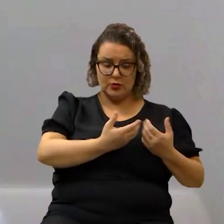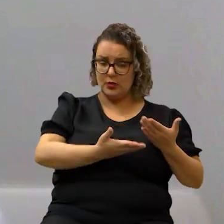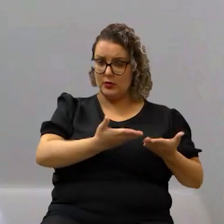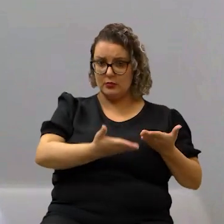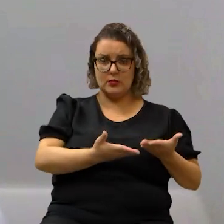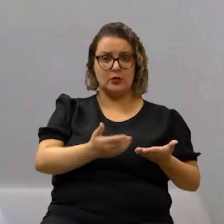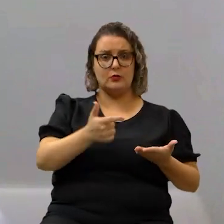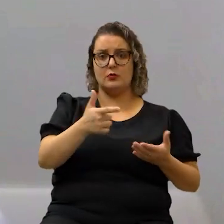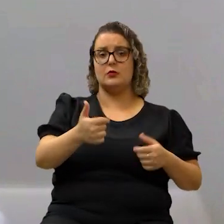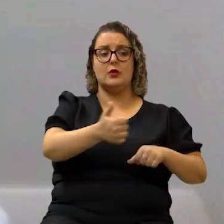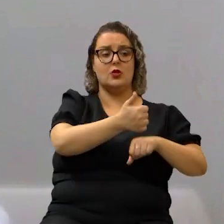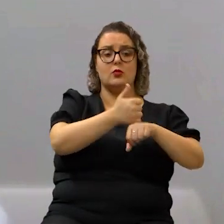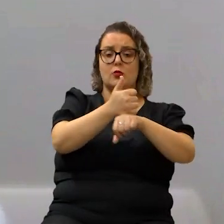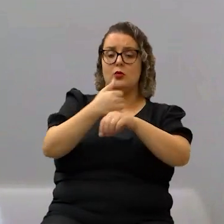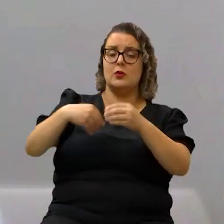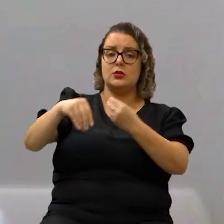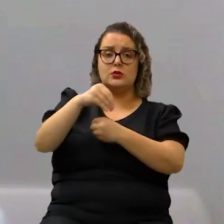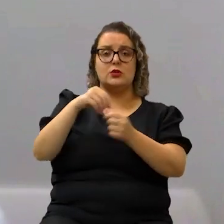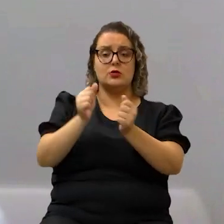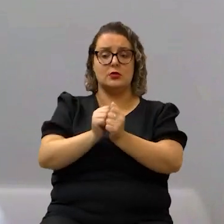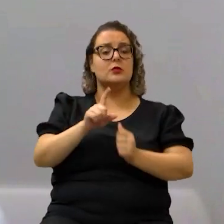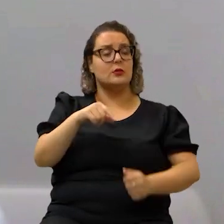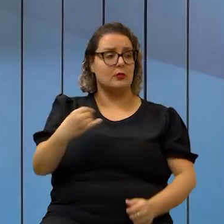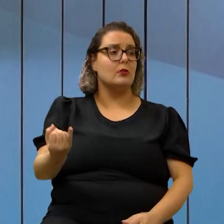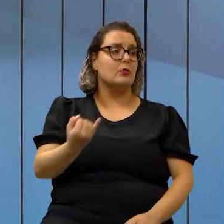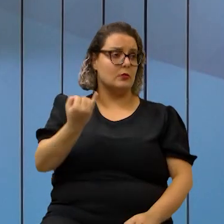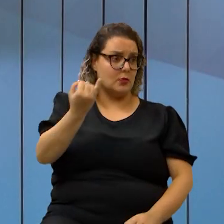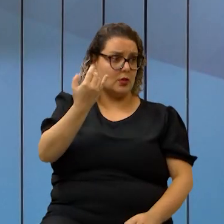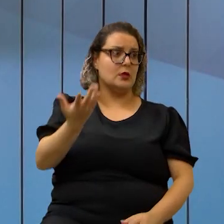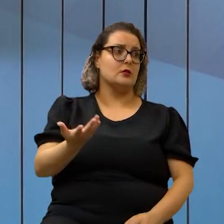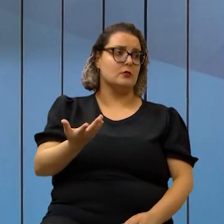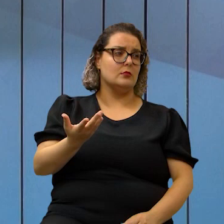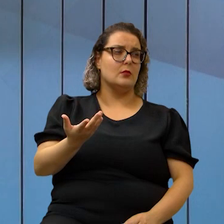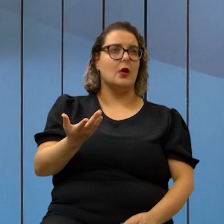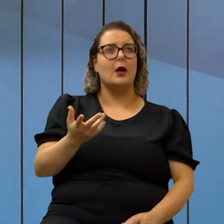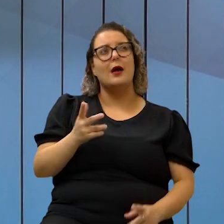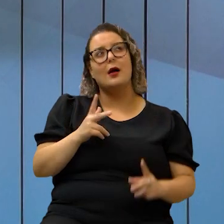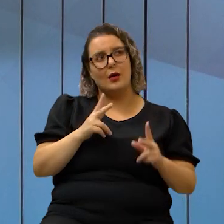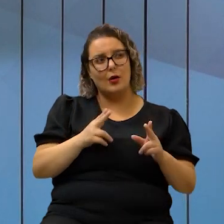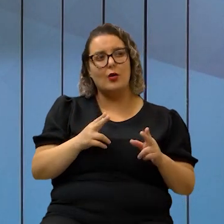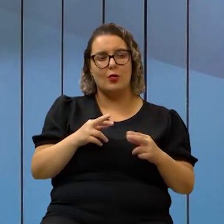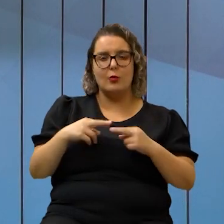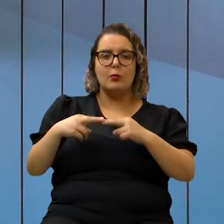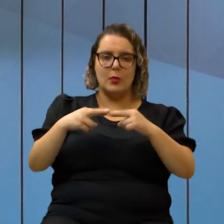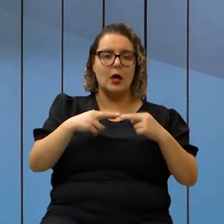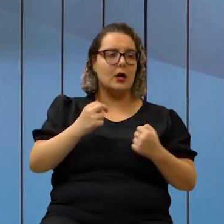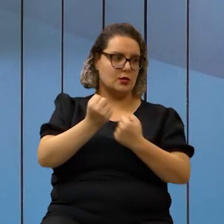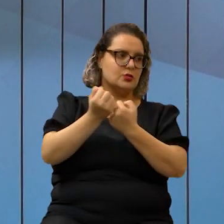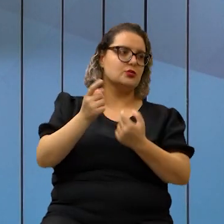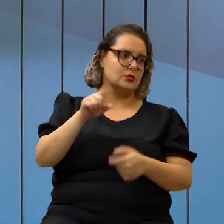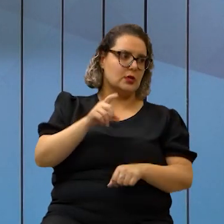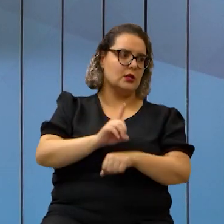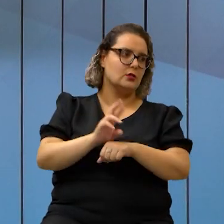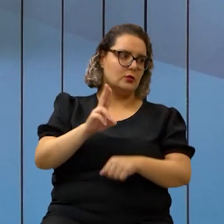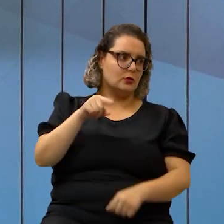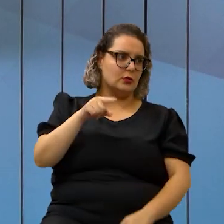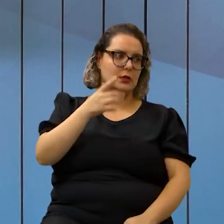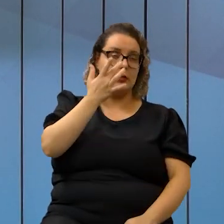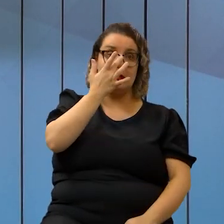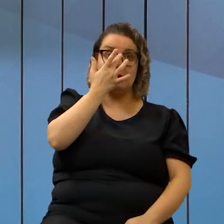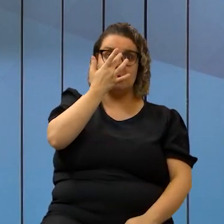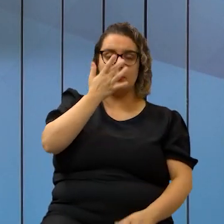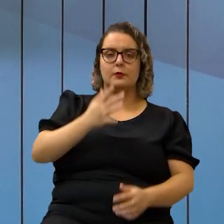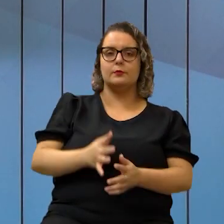equipe multidisciplinar. Ela é fundamental, então, aí, né? Tipo, é como se fosse uma rede de apoio, né,